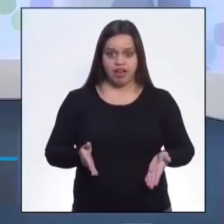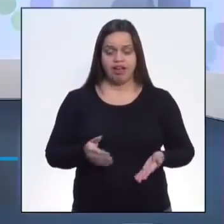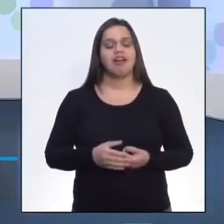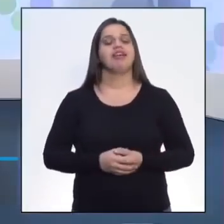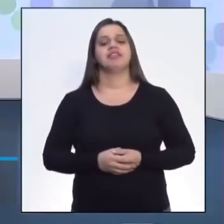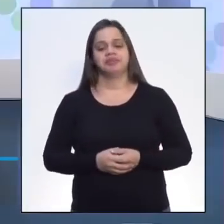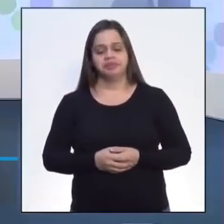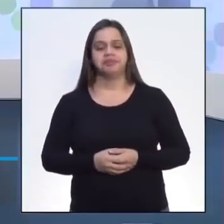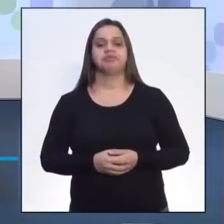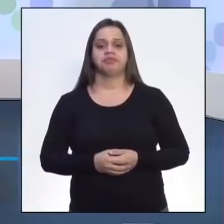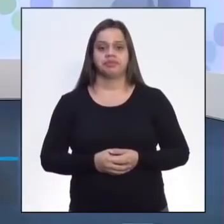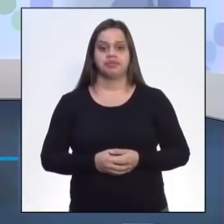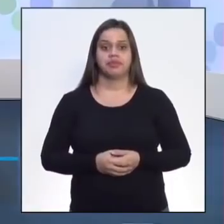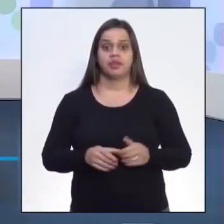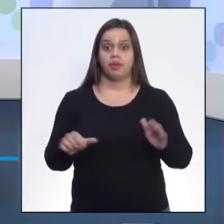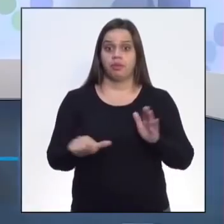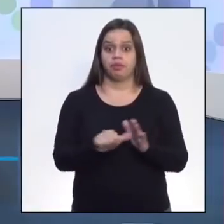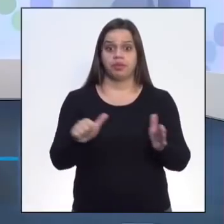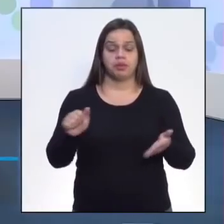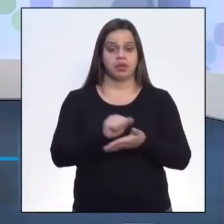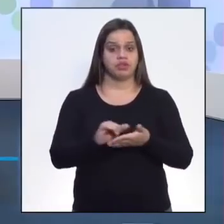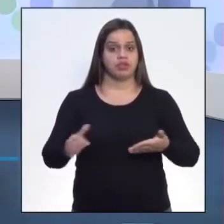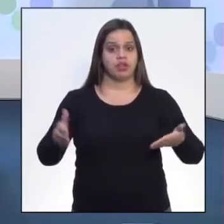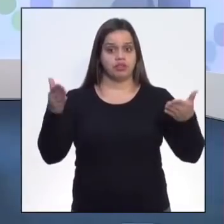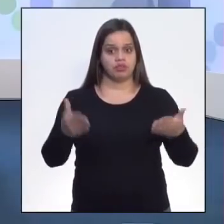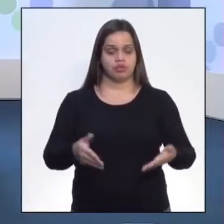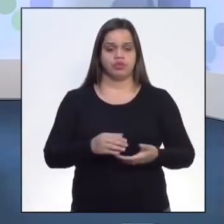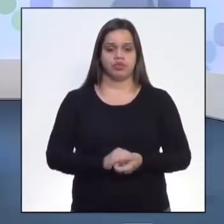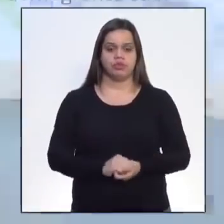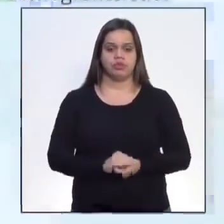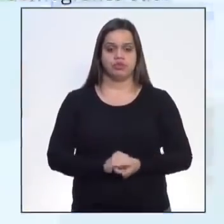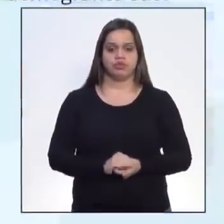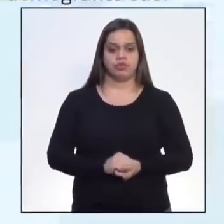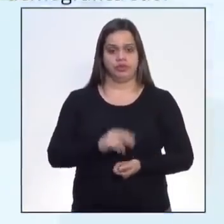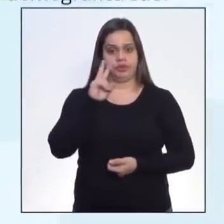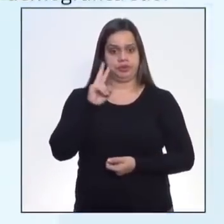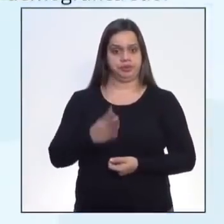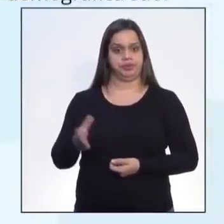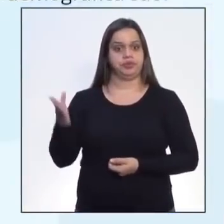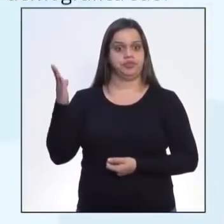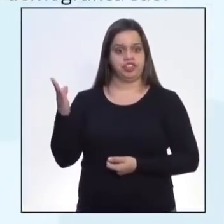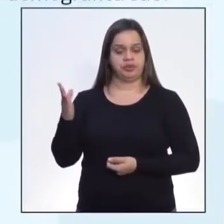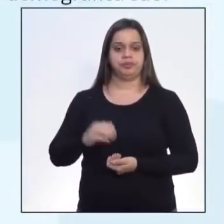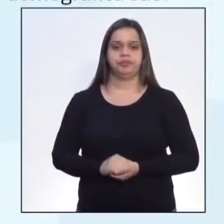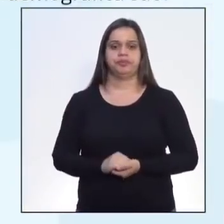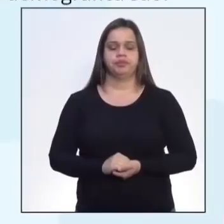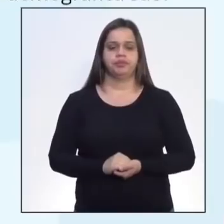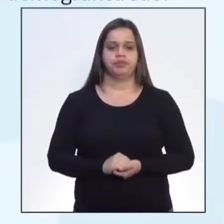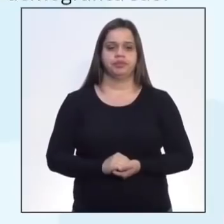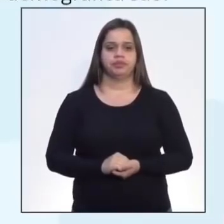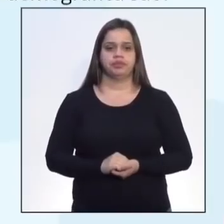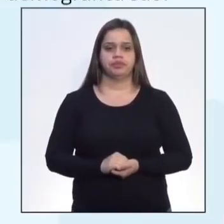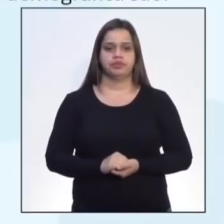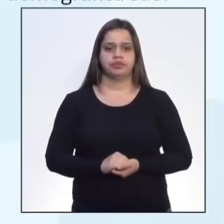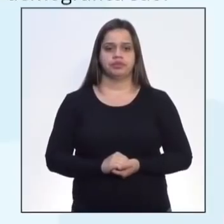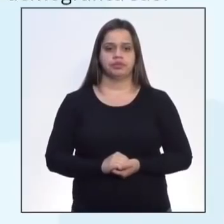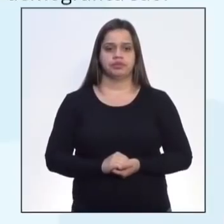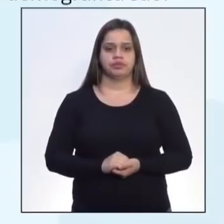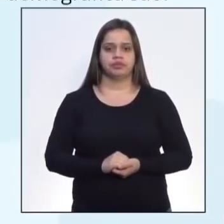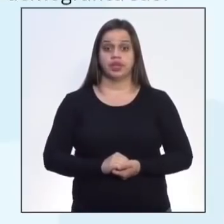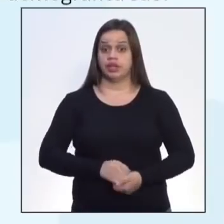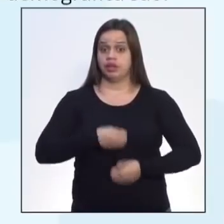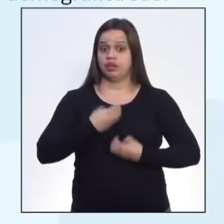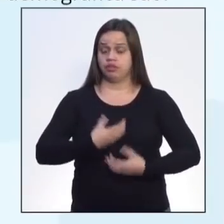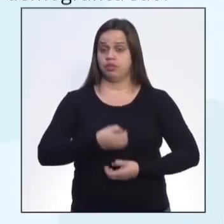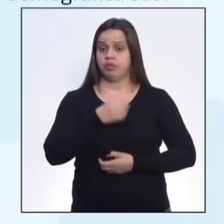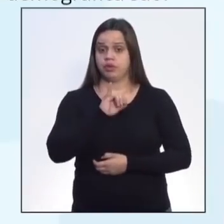vamos para a primeira atividade do dia. Então, olha na tela de vocês. Segundo dados do